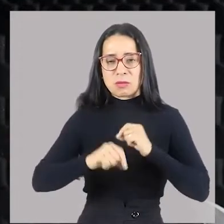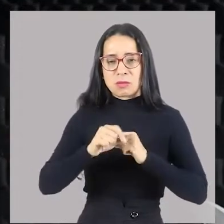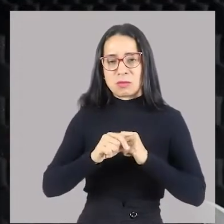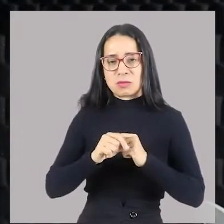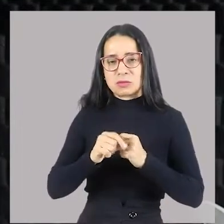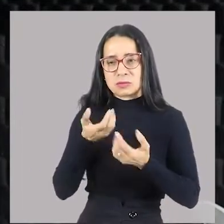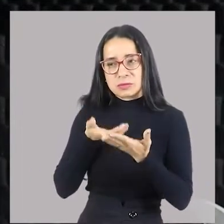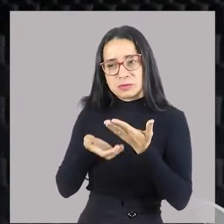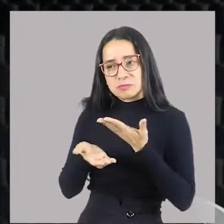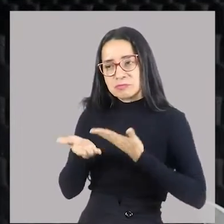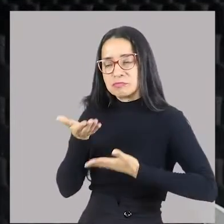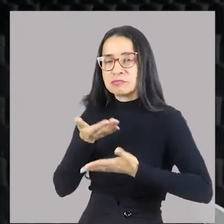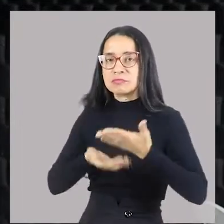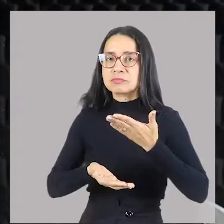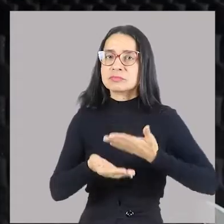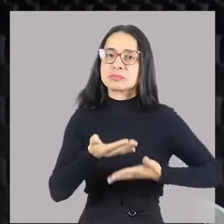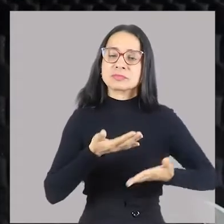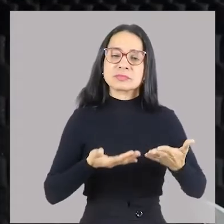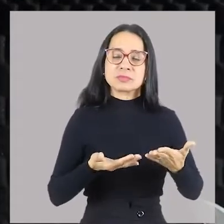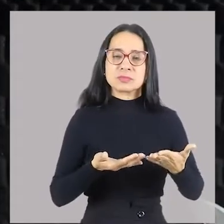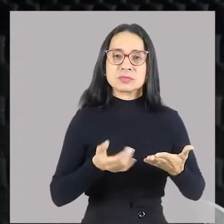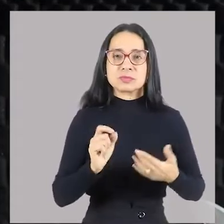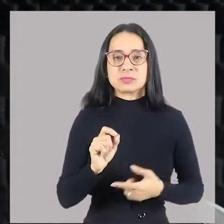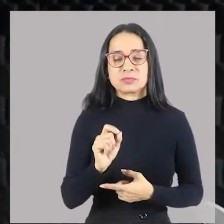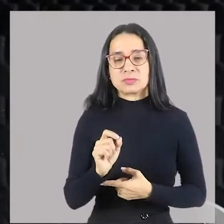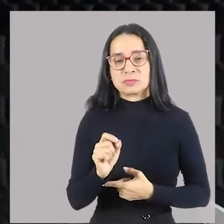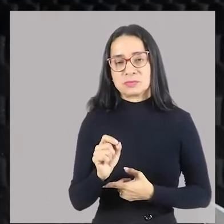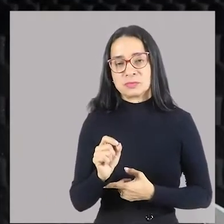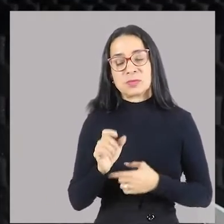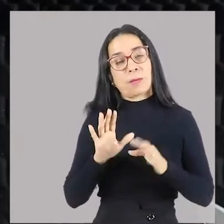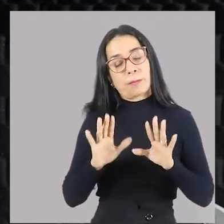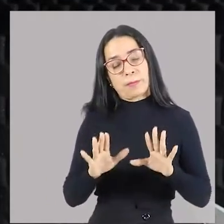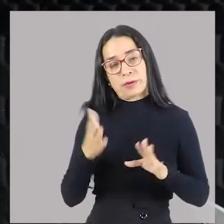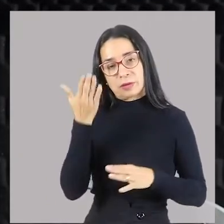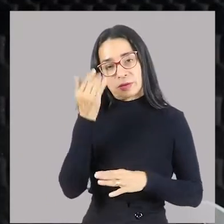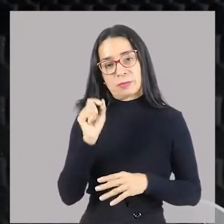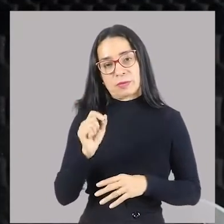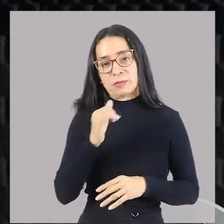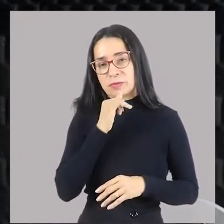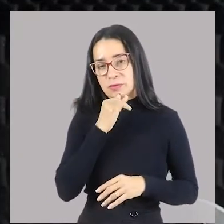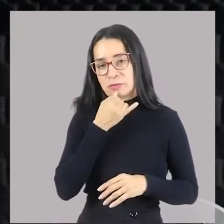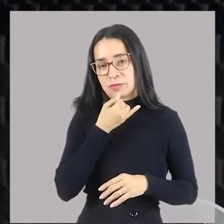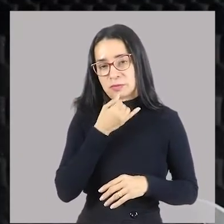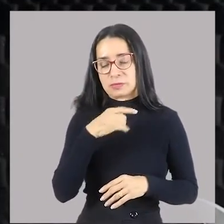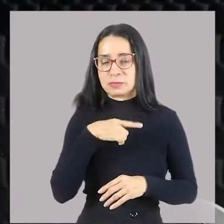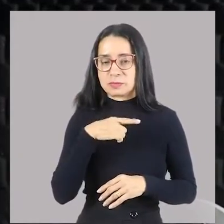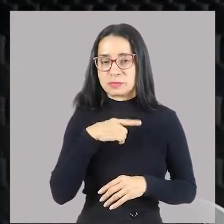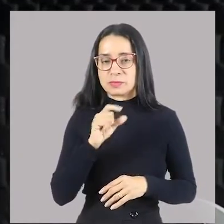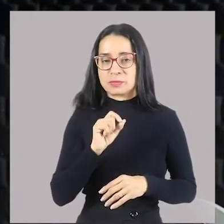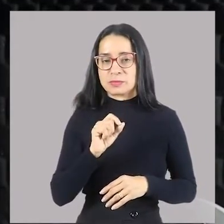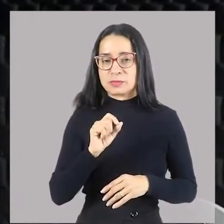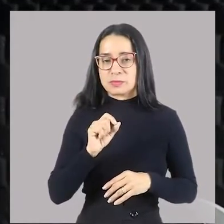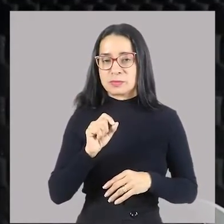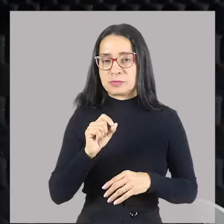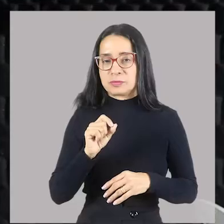estar inserido, né? Então, assim, mas a gente sabe que, infelizmente, existe